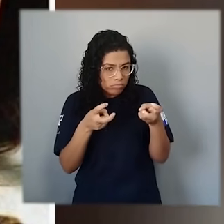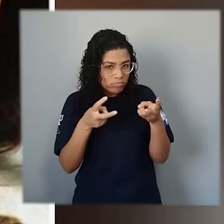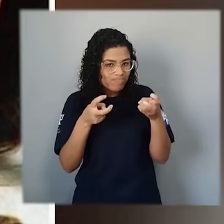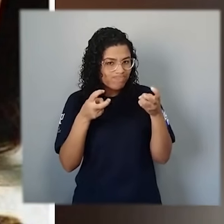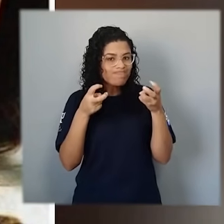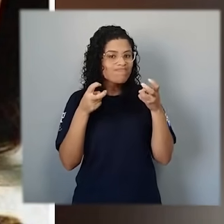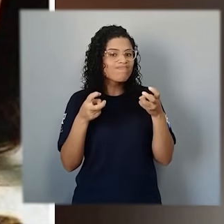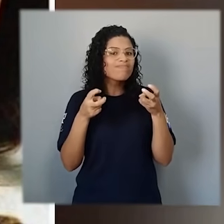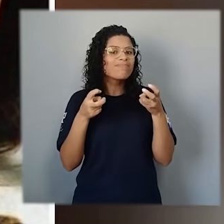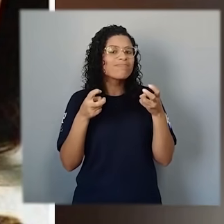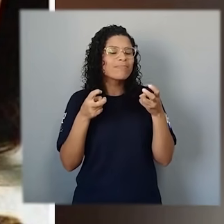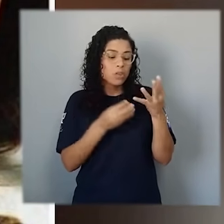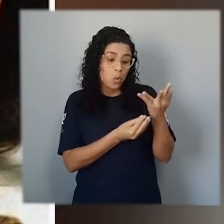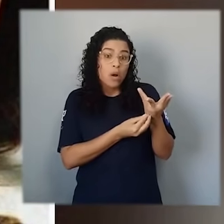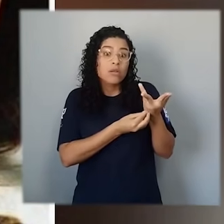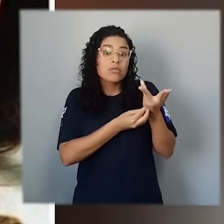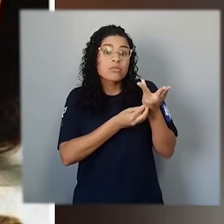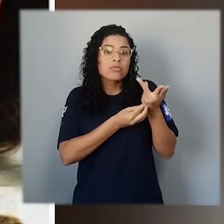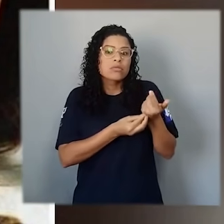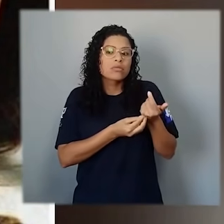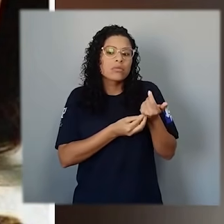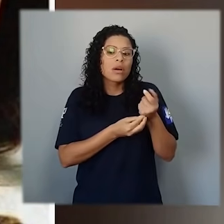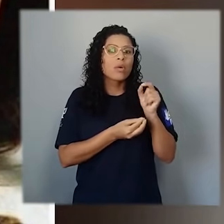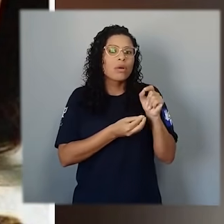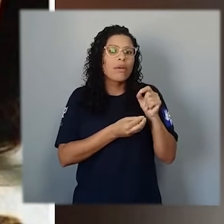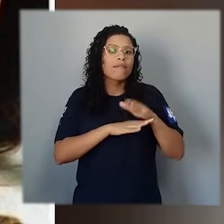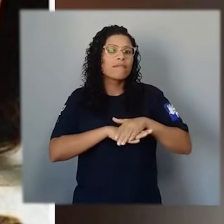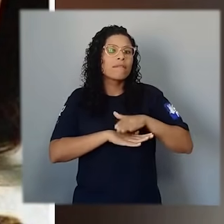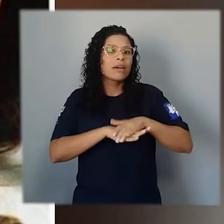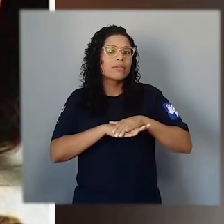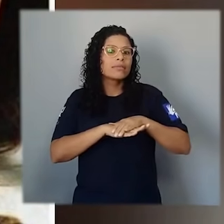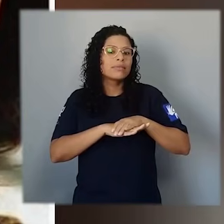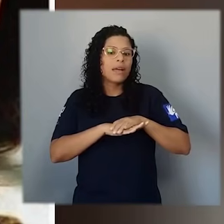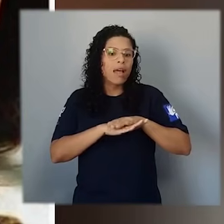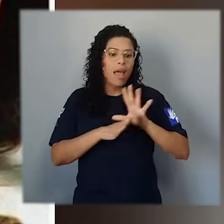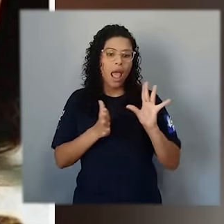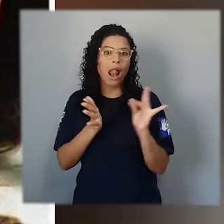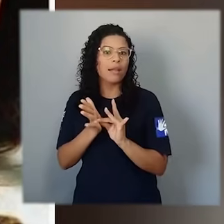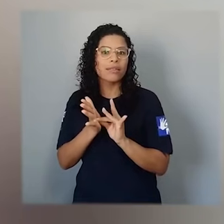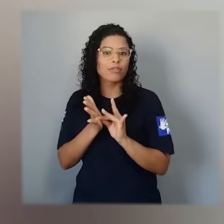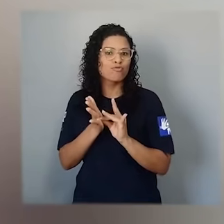perceber que esses artistas saíram